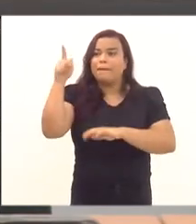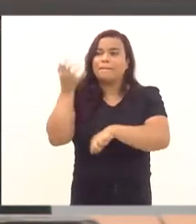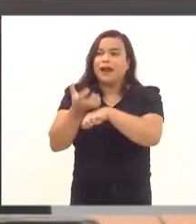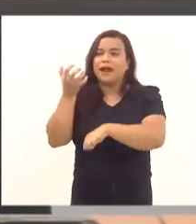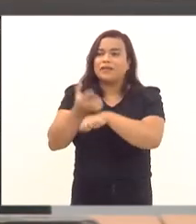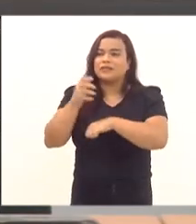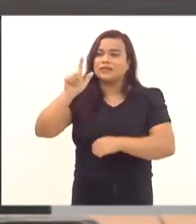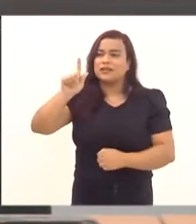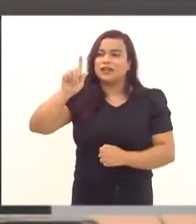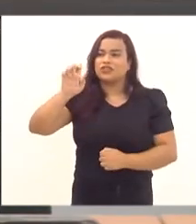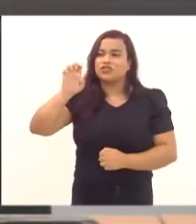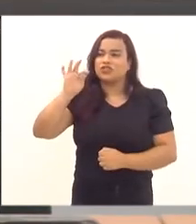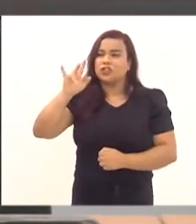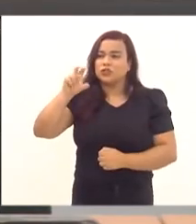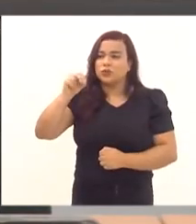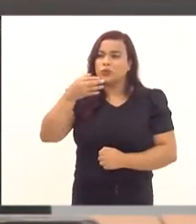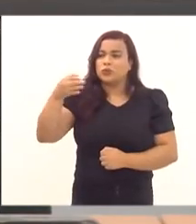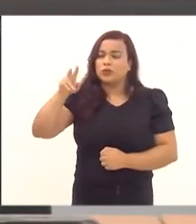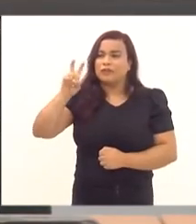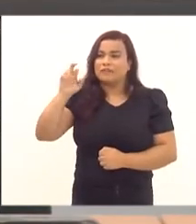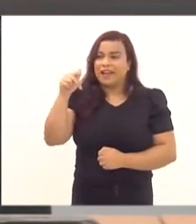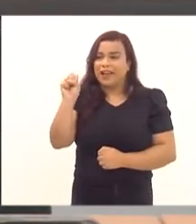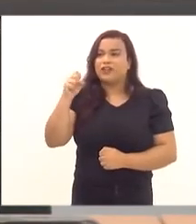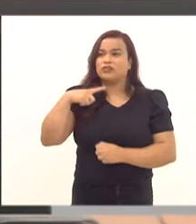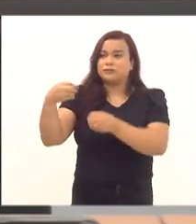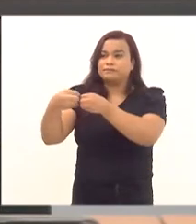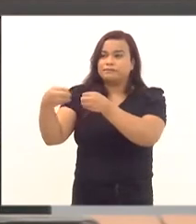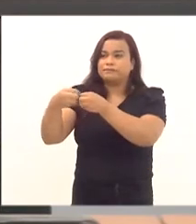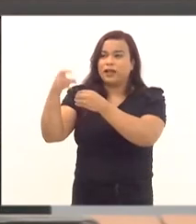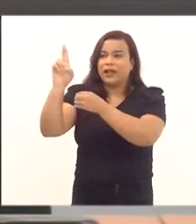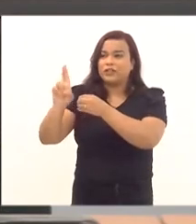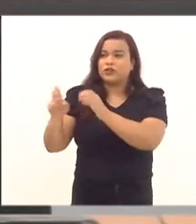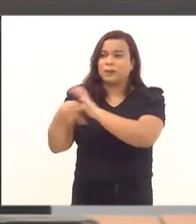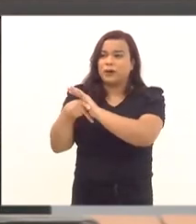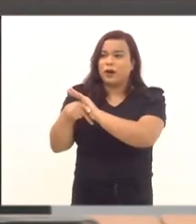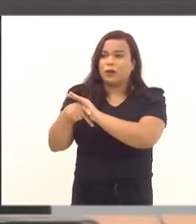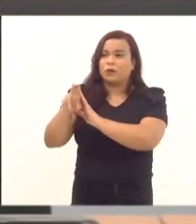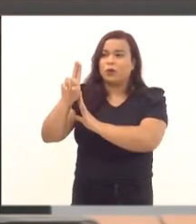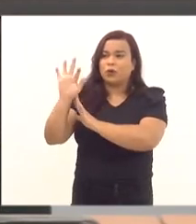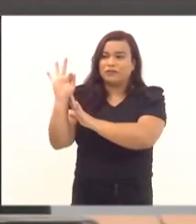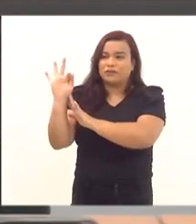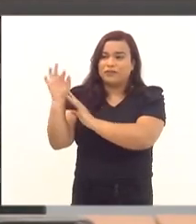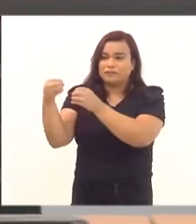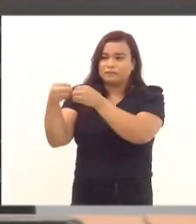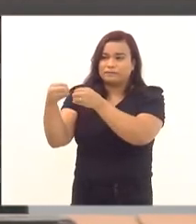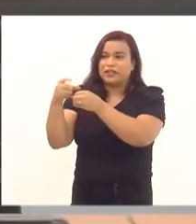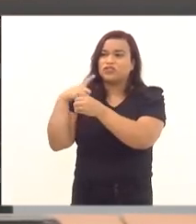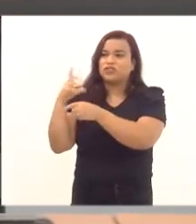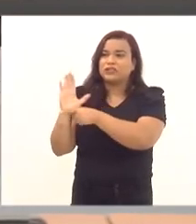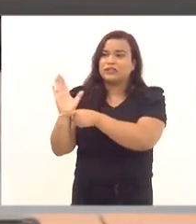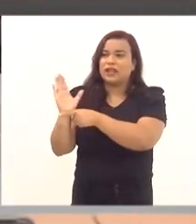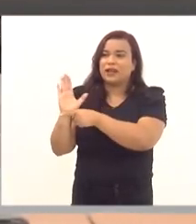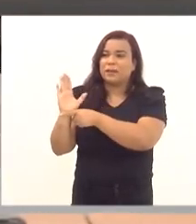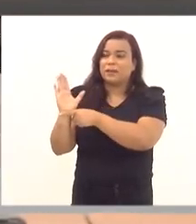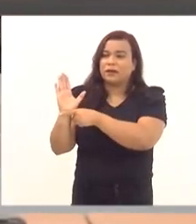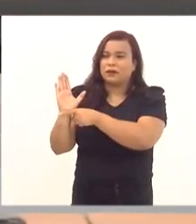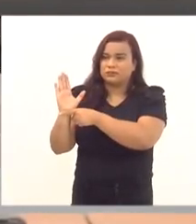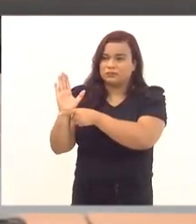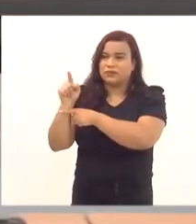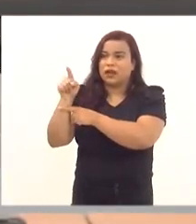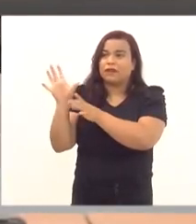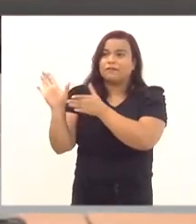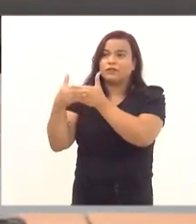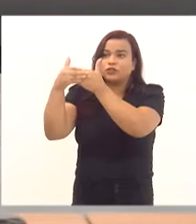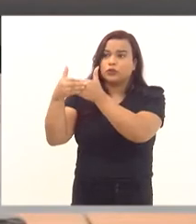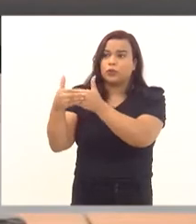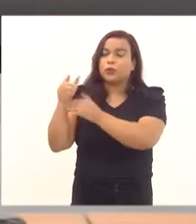Getúlio Vargas praticamente vizinho da Reitoria da UFF cinema e o cinema Era